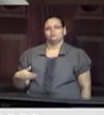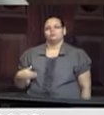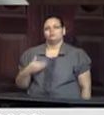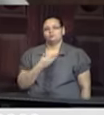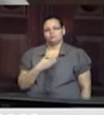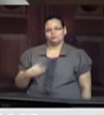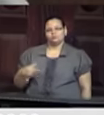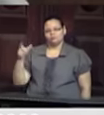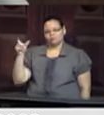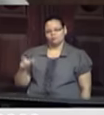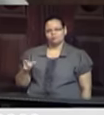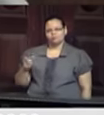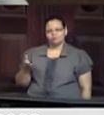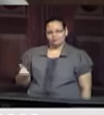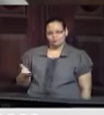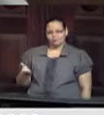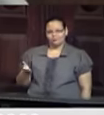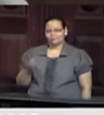o governador